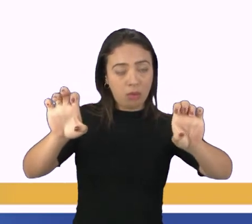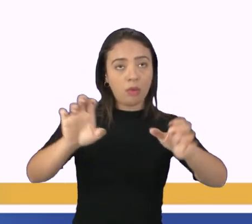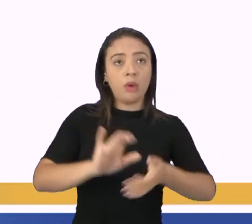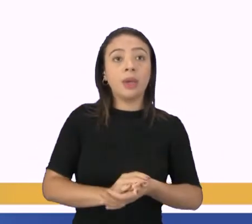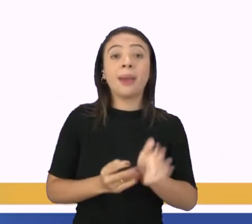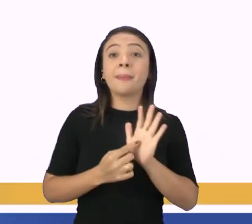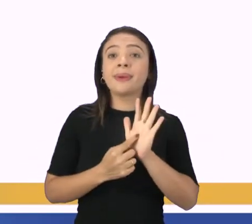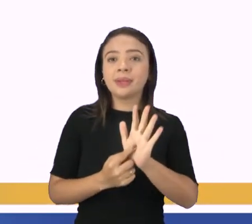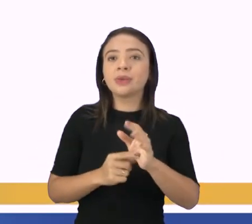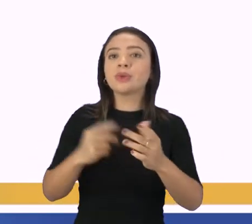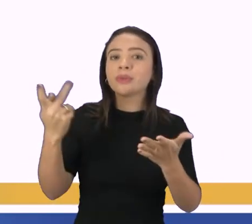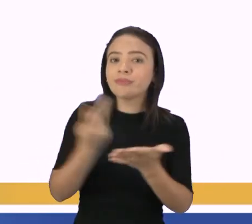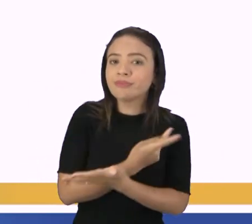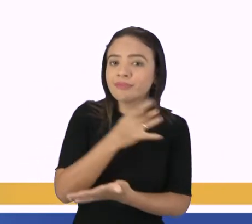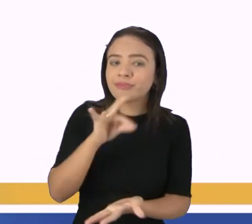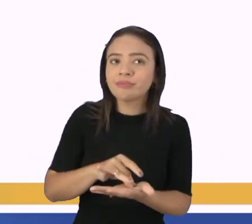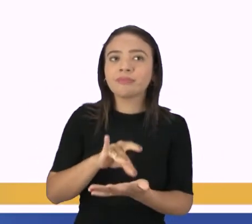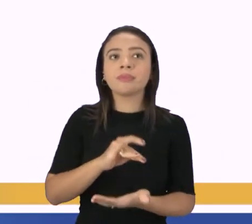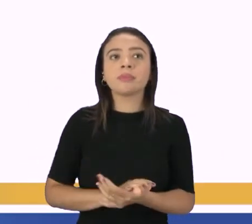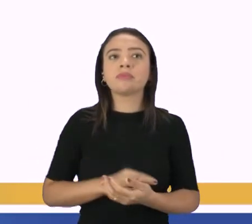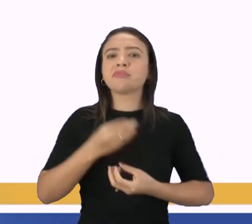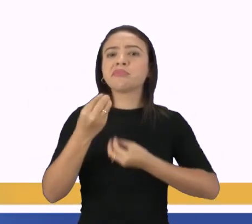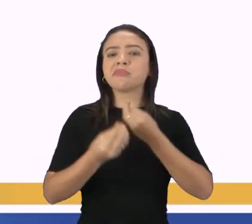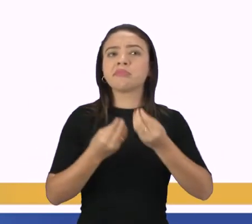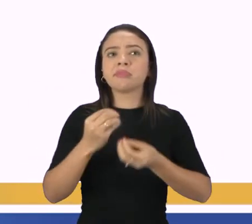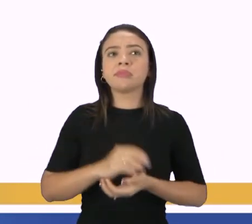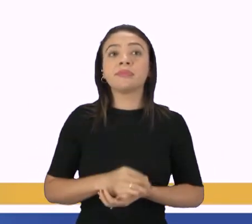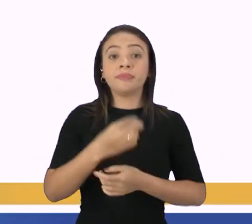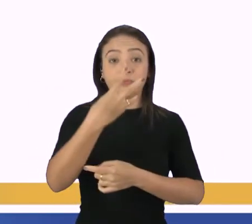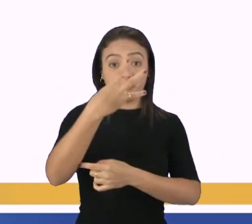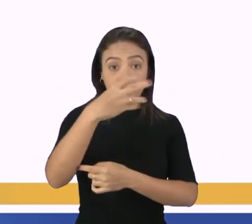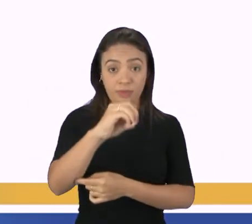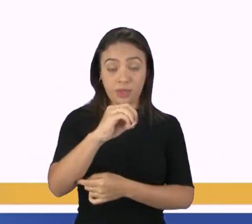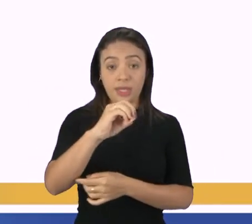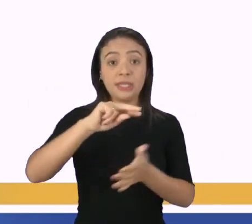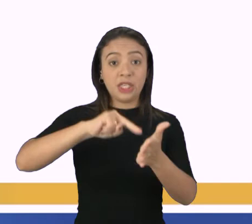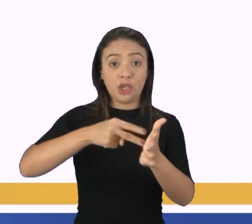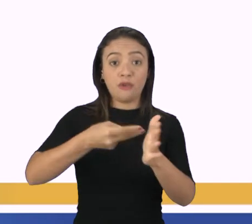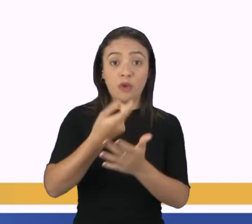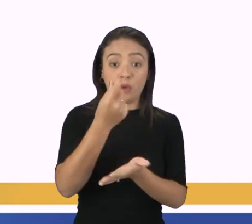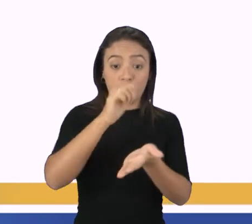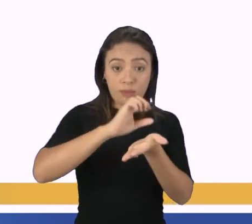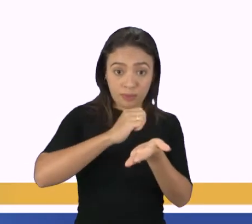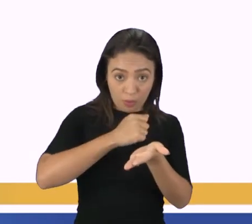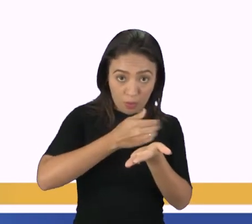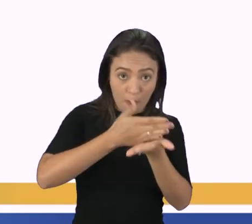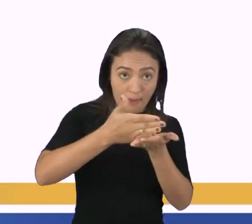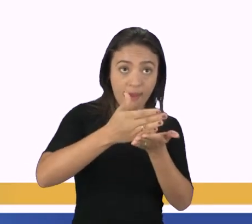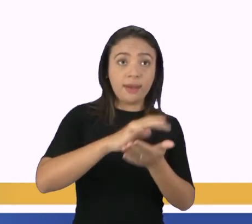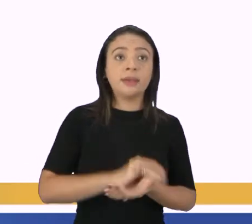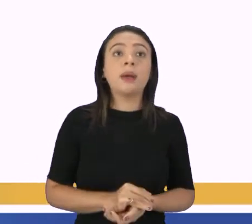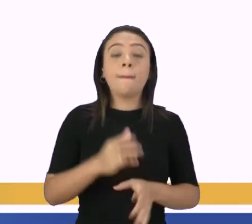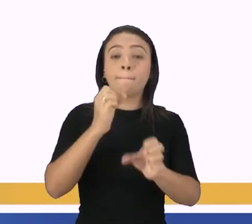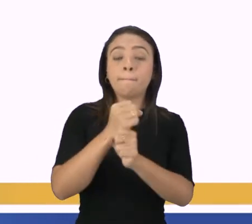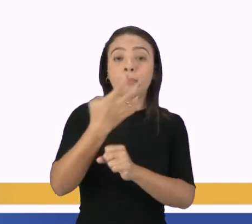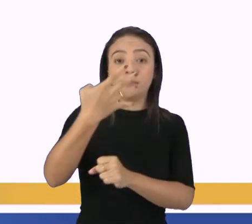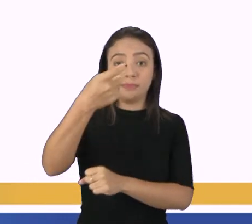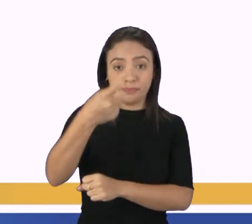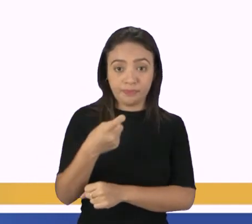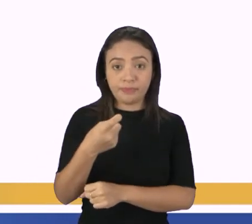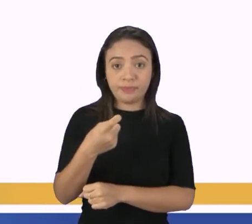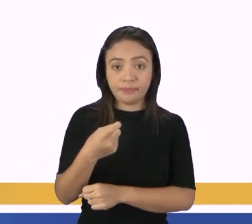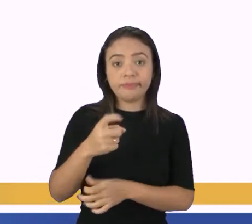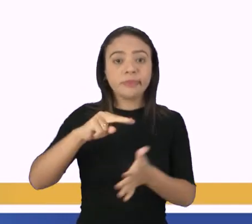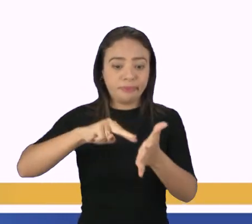essa situação. Qual seria essa equação? 30, que é o valor da entrada, R$30, mais 4 vezes x,